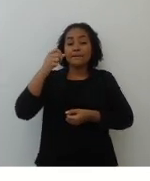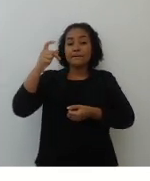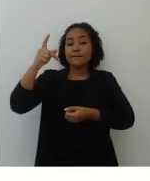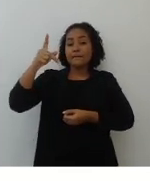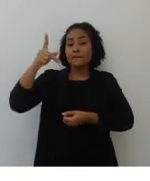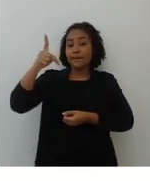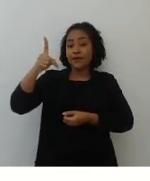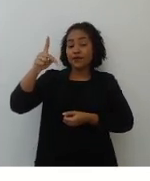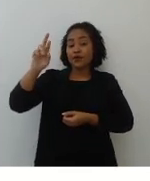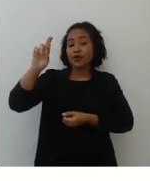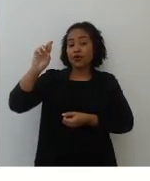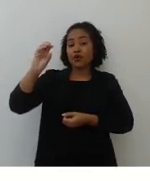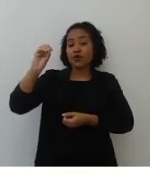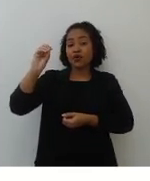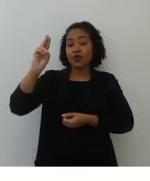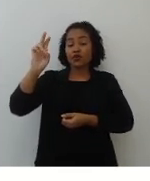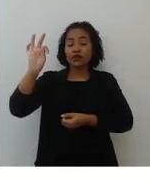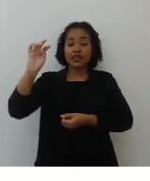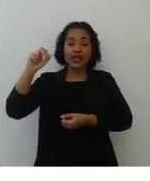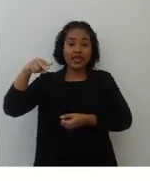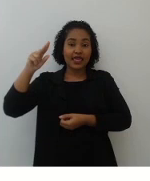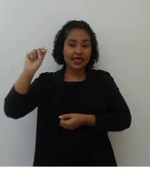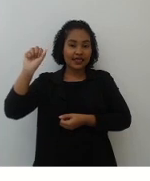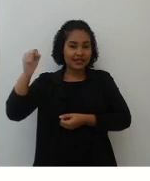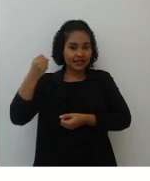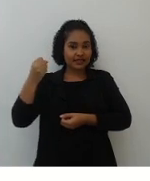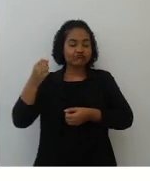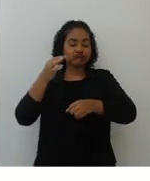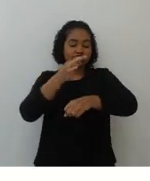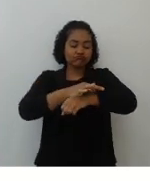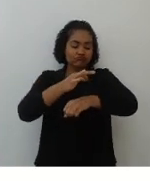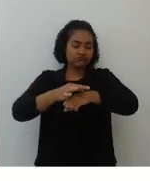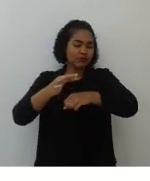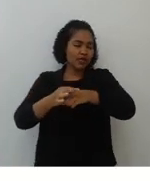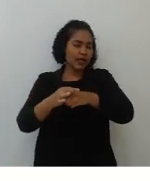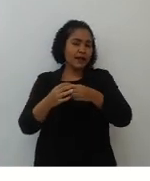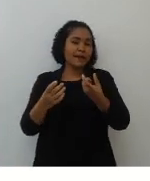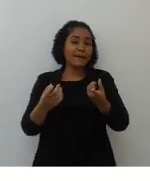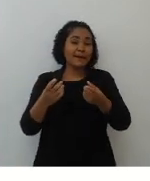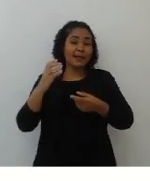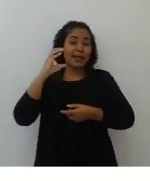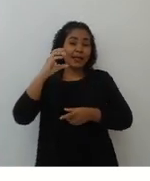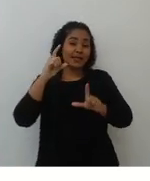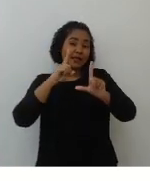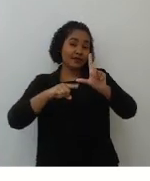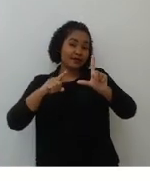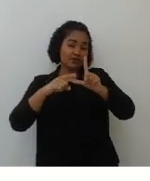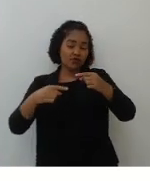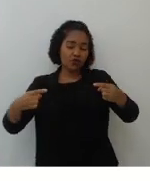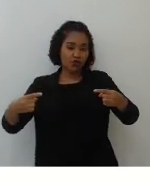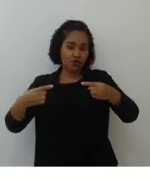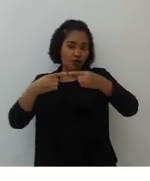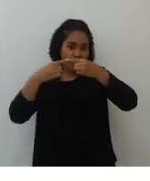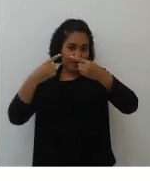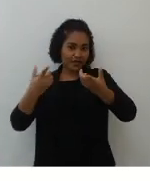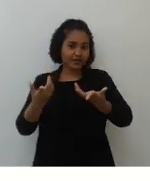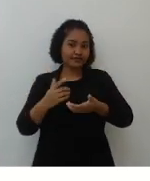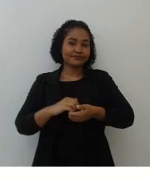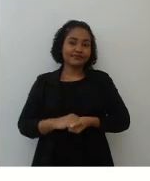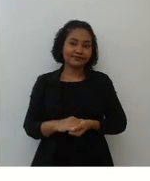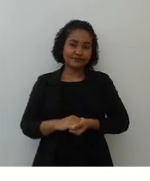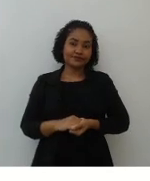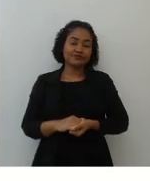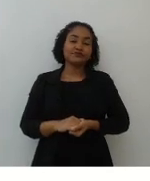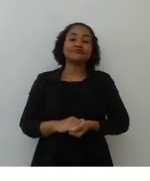está lá no C. Aí eu já olho nas alternativas e vejo que a letra C e a letra D é que tem associação